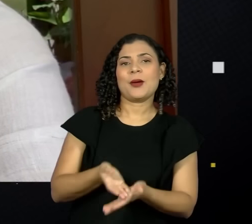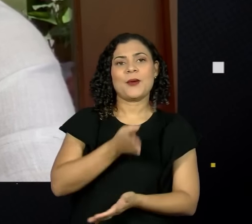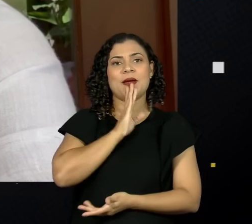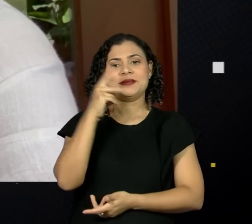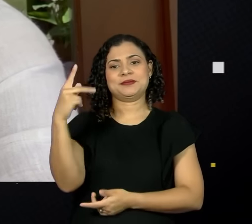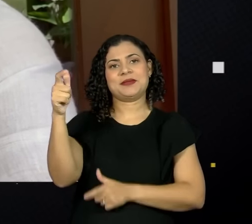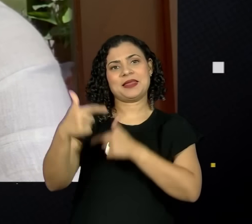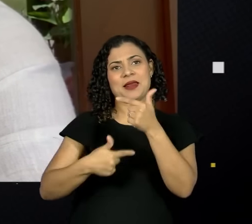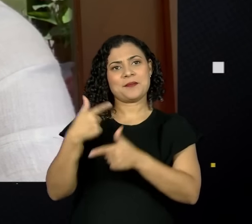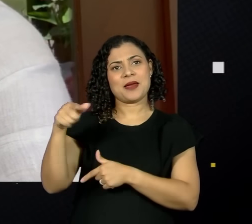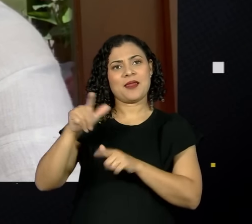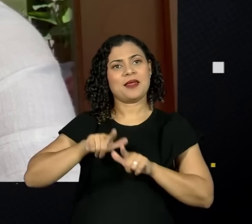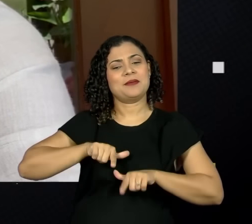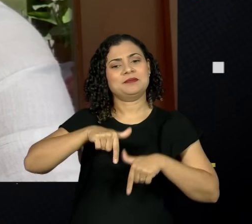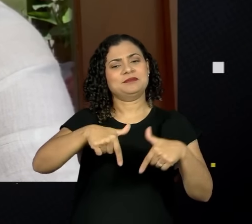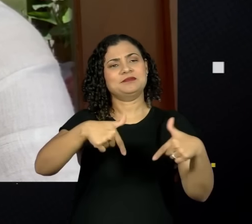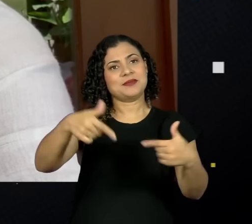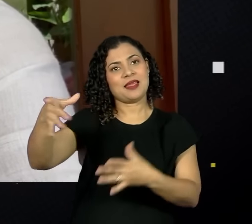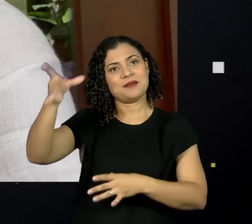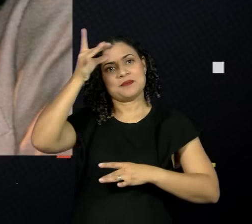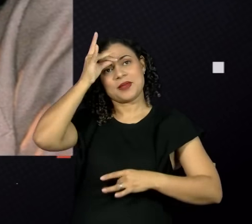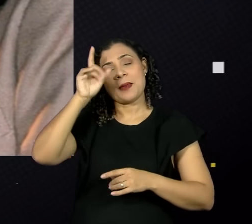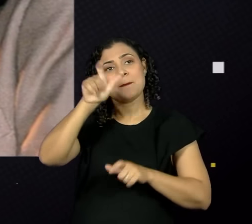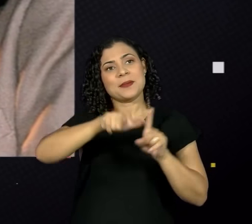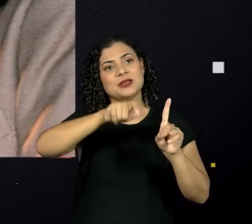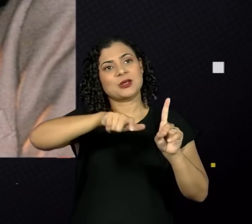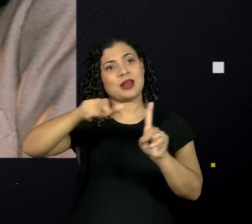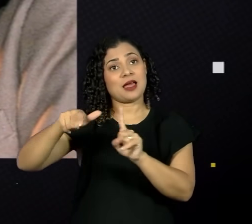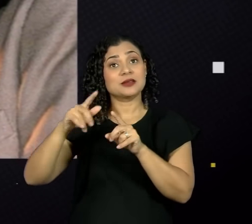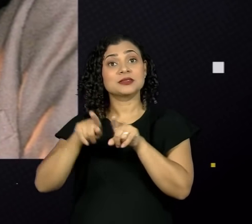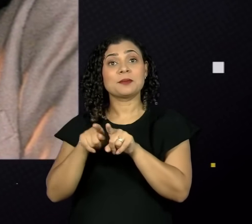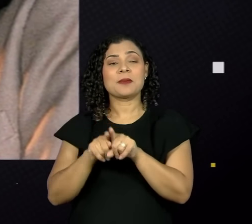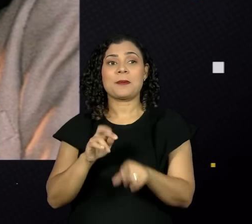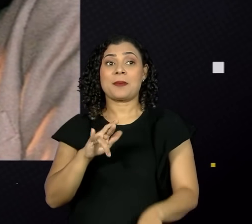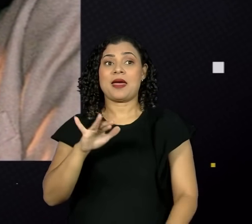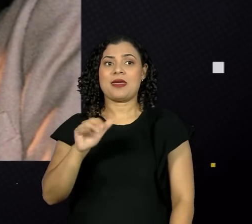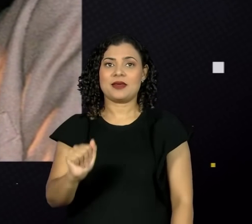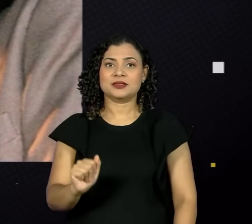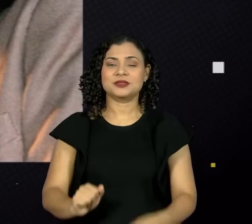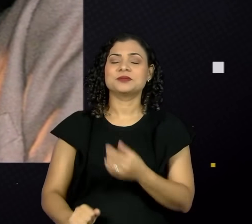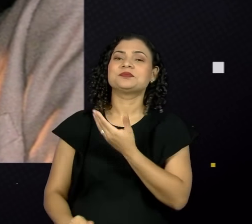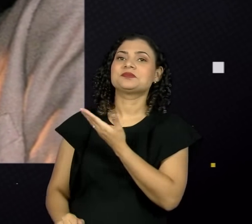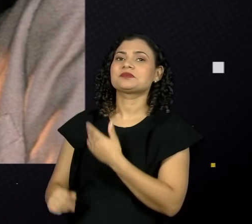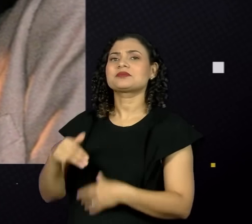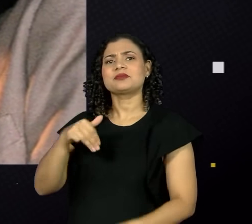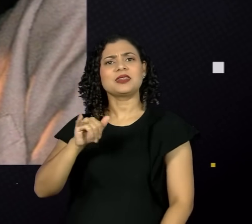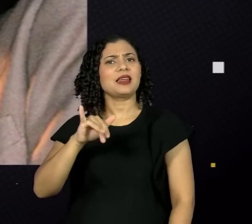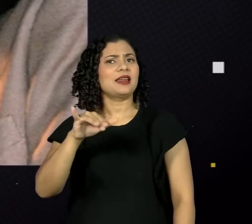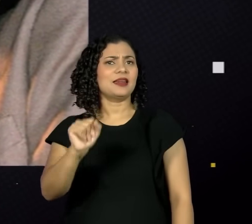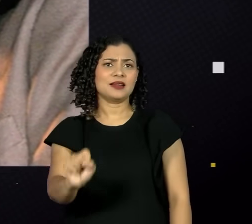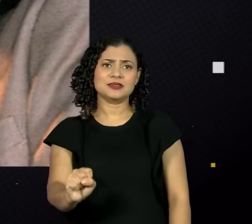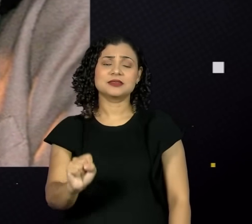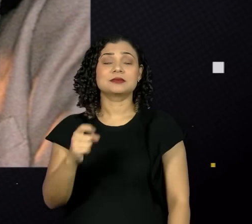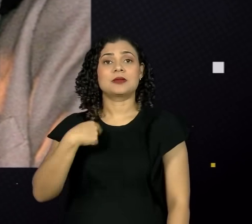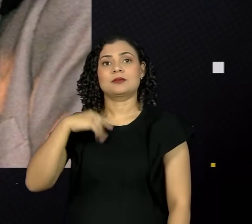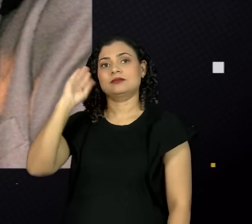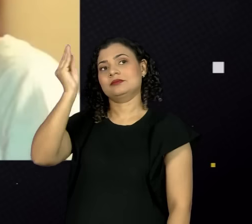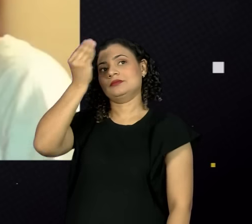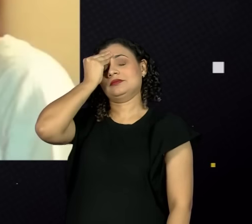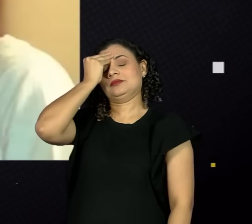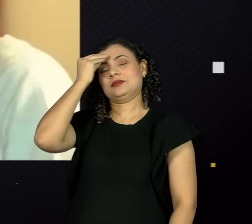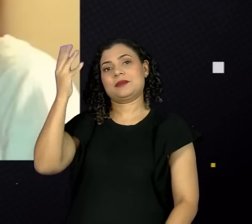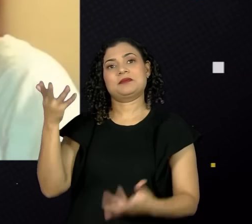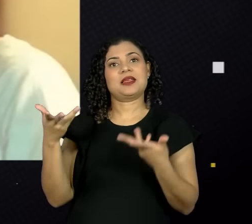maneira como ele se entrega para cada personagem os maias é é uma memória inesquecível para mim de atuação